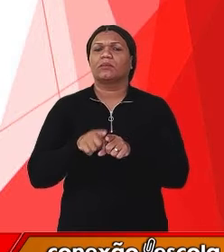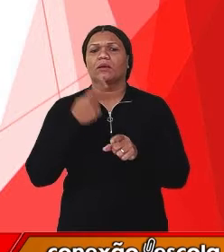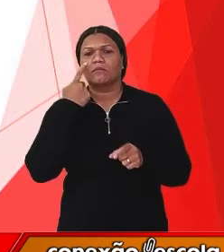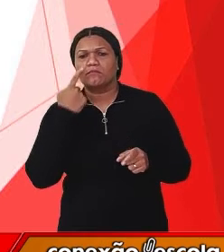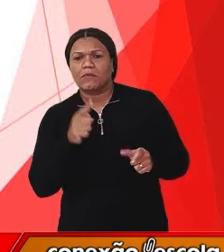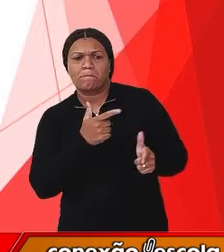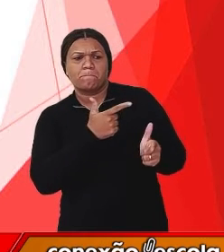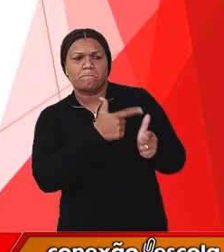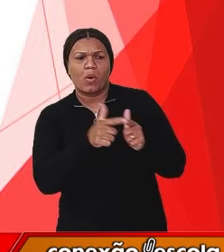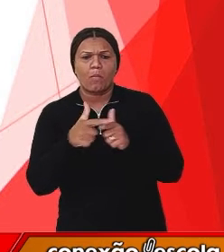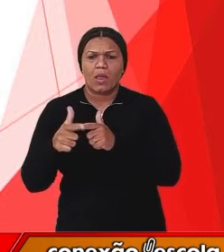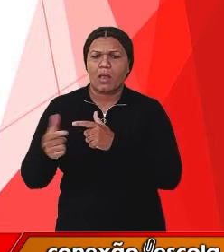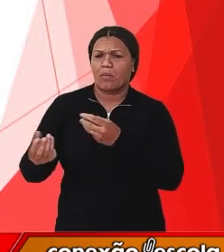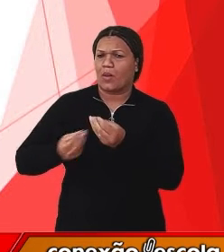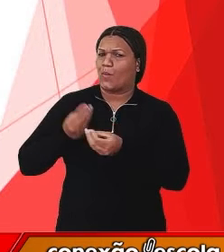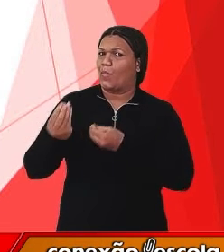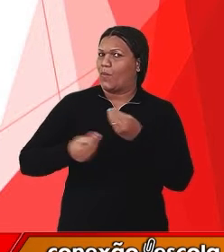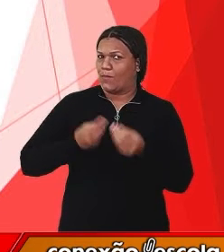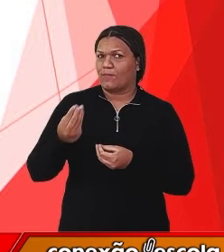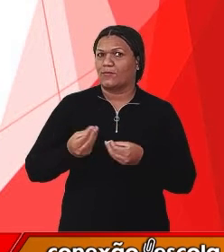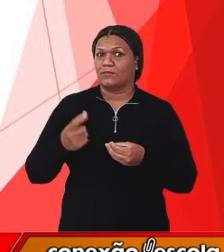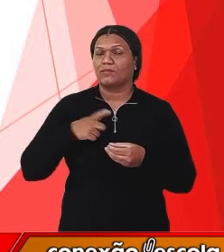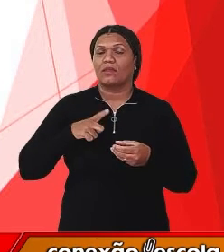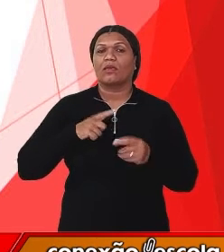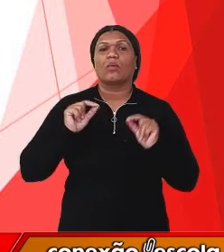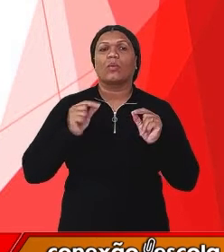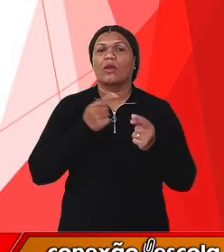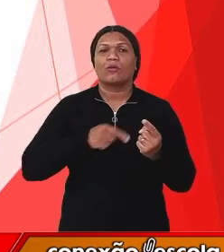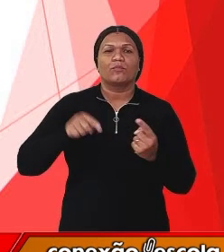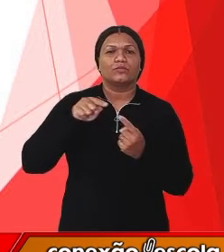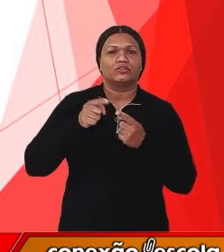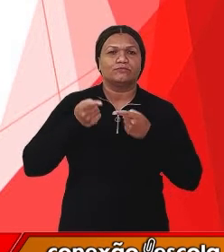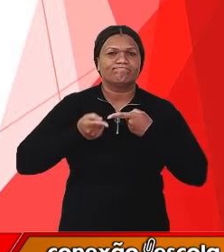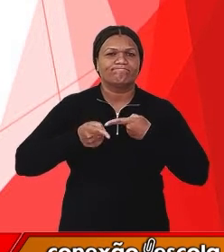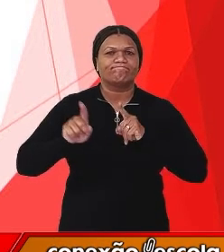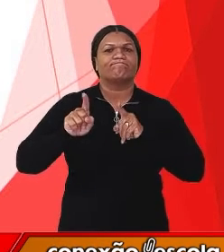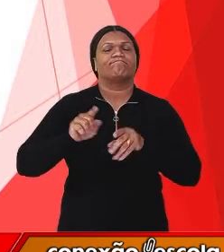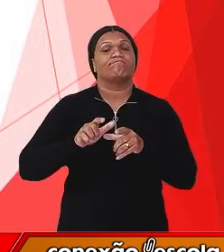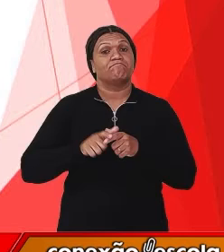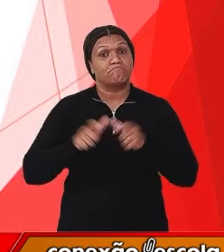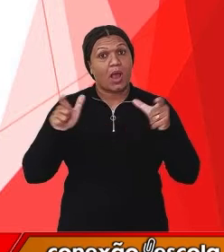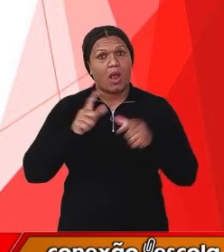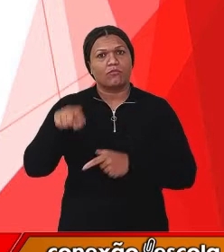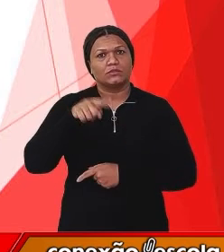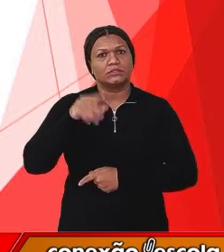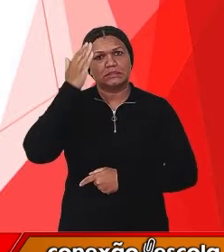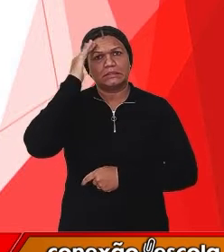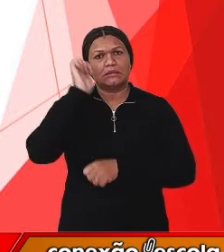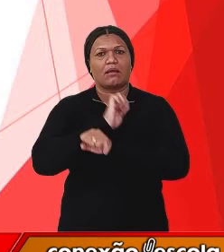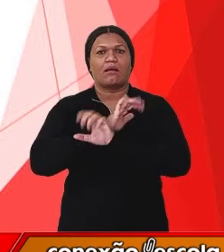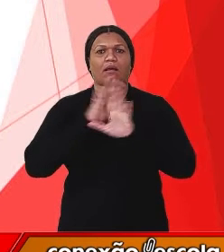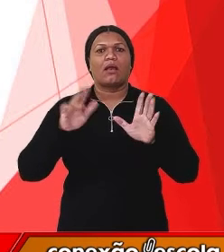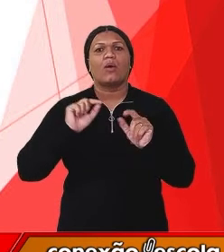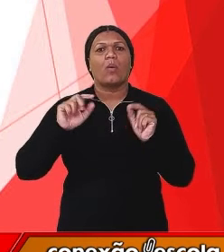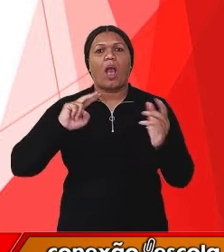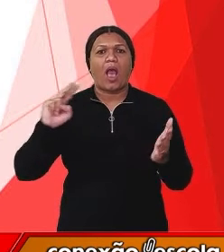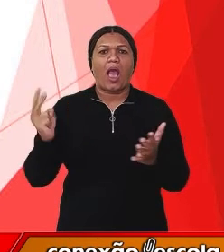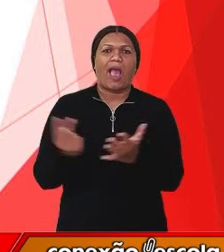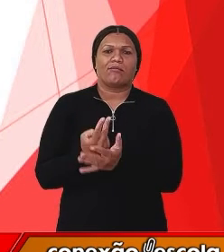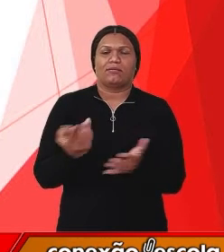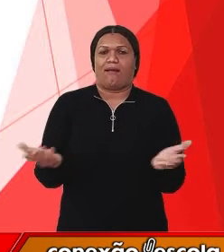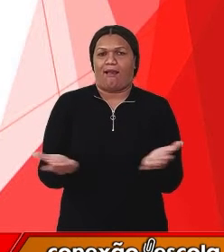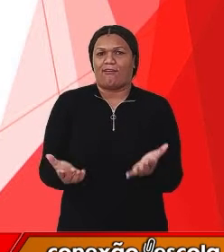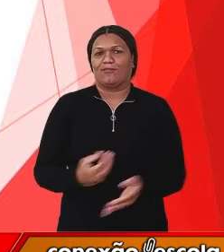problematizaremos novamente, visando provocar uma maior compreensão sobre esses fatos no